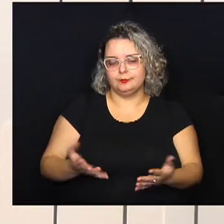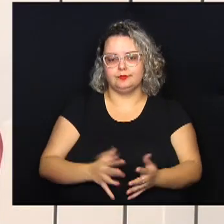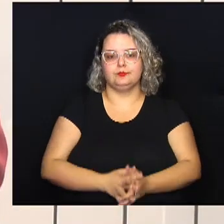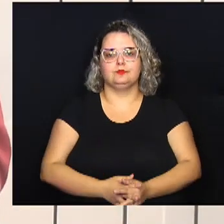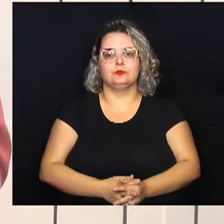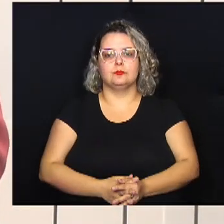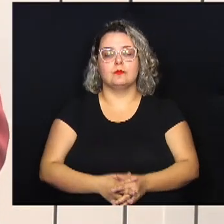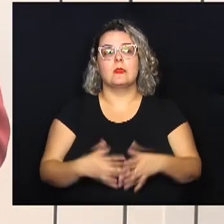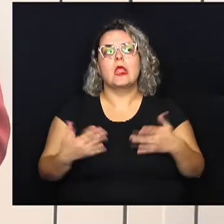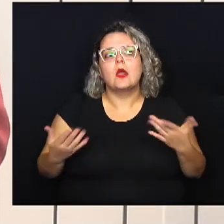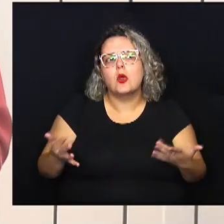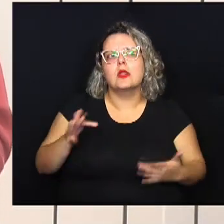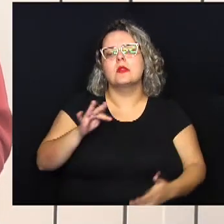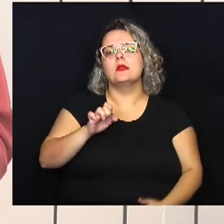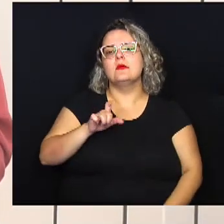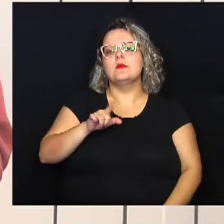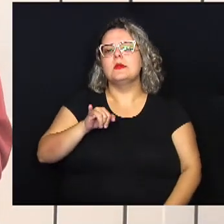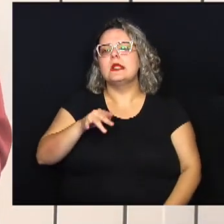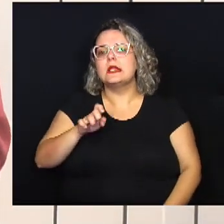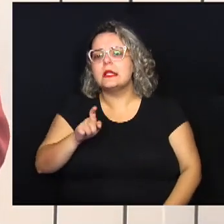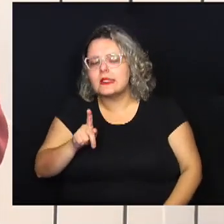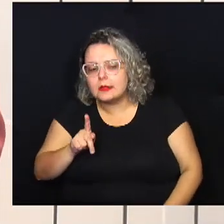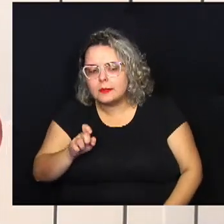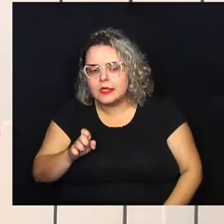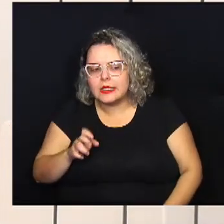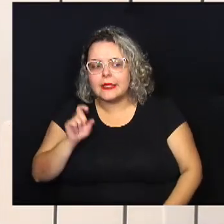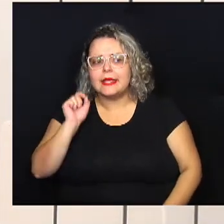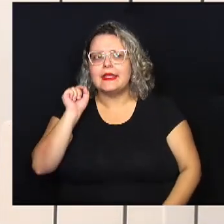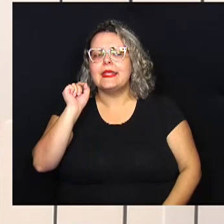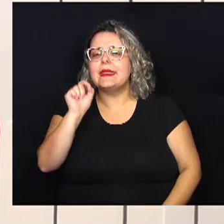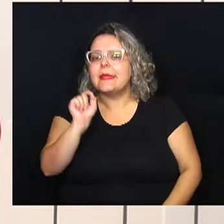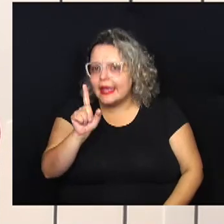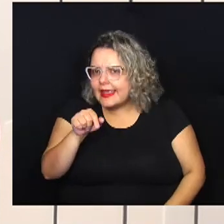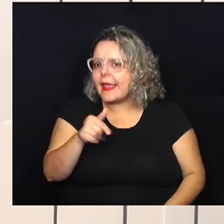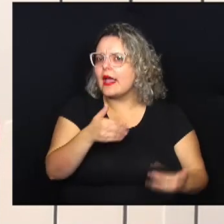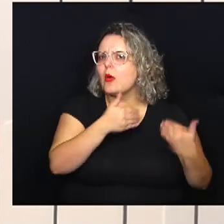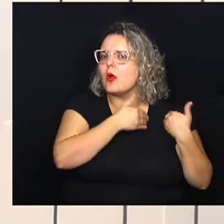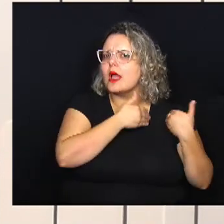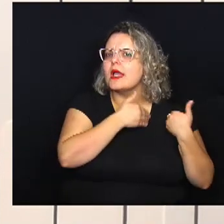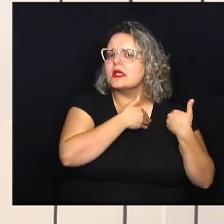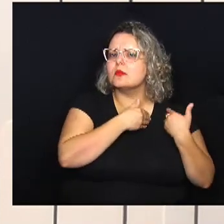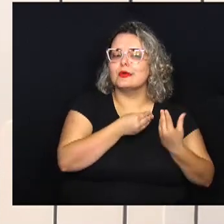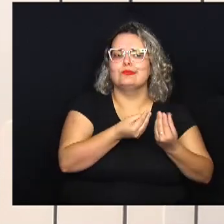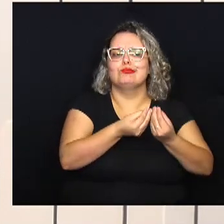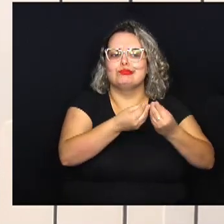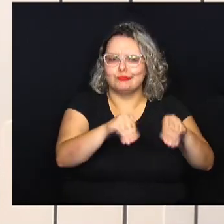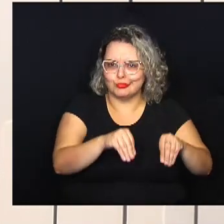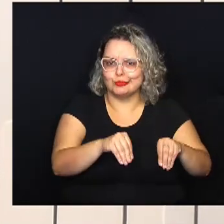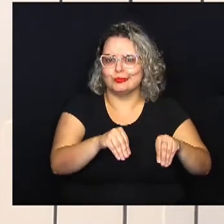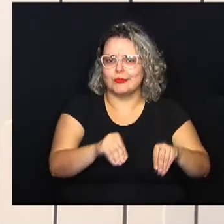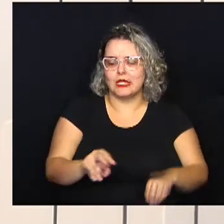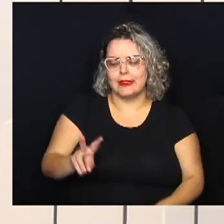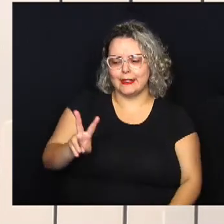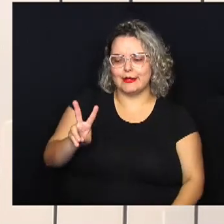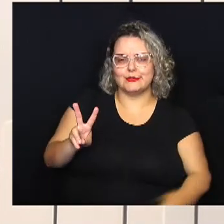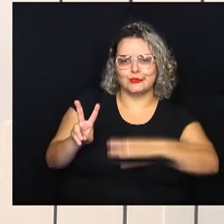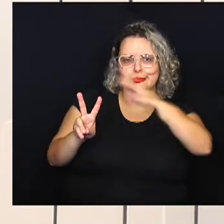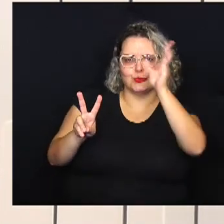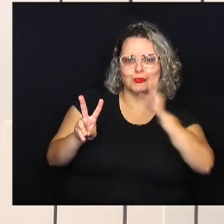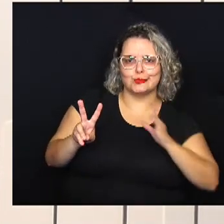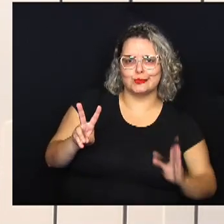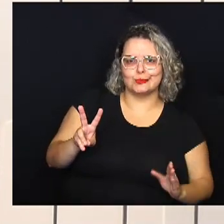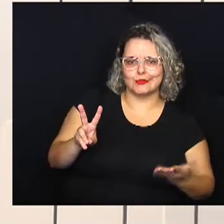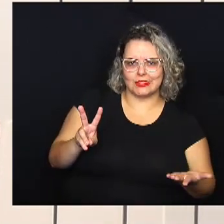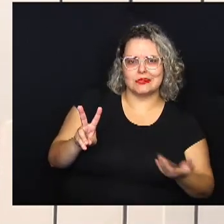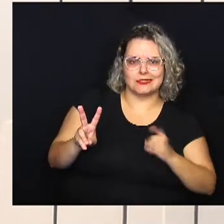Agora, Felipe, quem que deve ser responsabilizado pelos danos sofridos pelas passageiras? E também eu queria